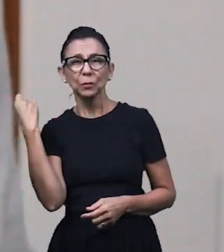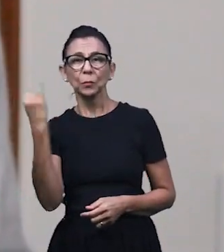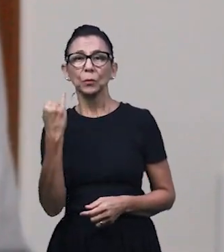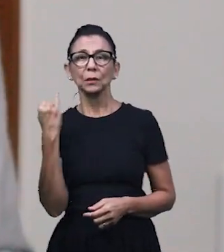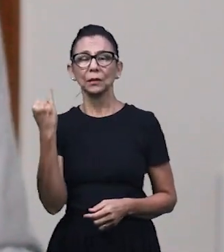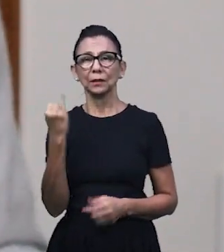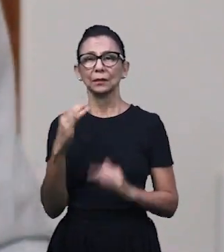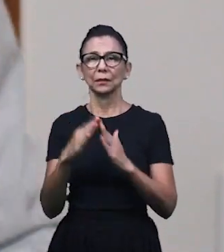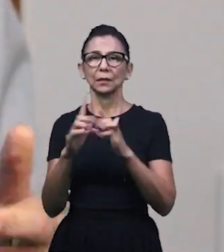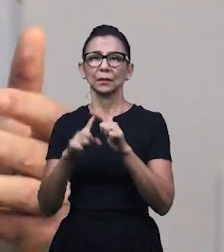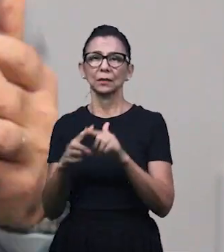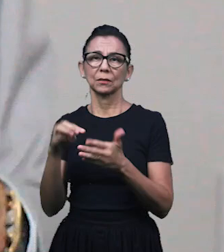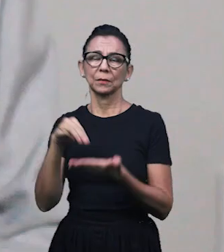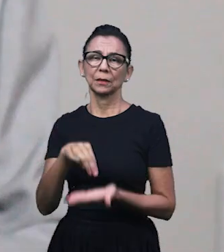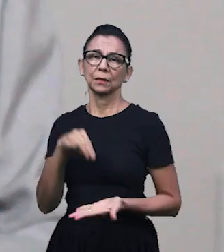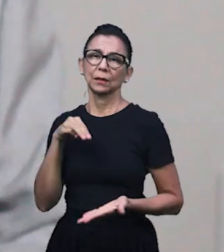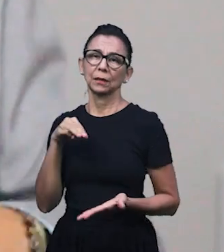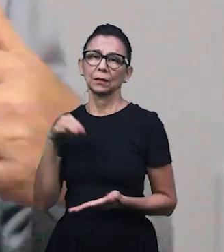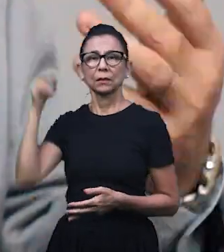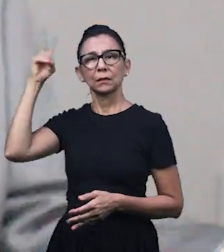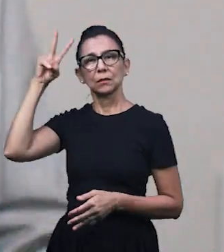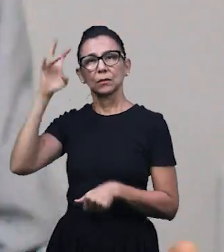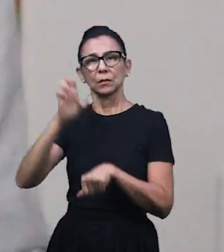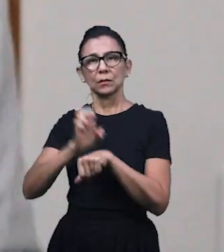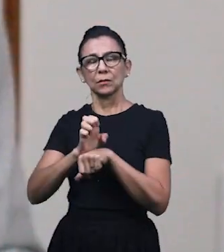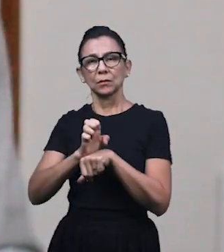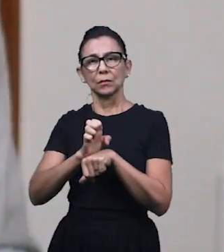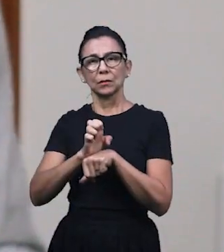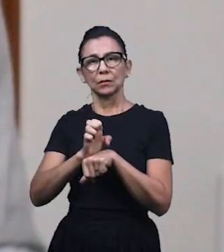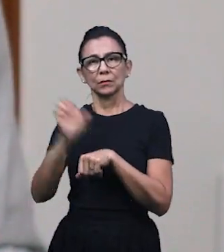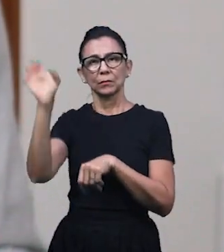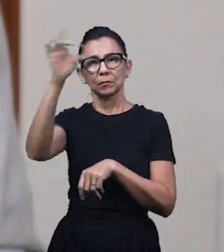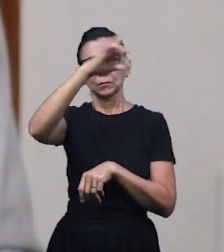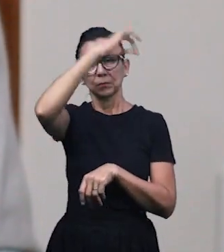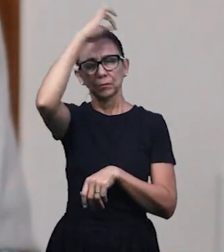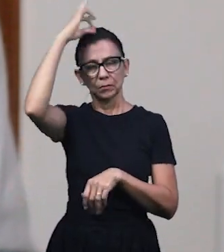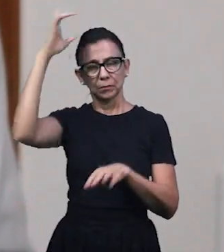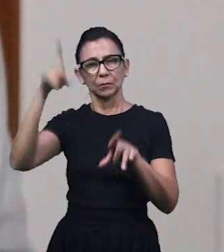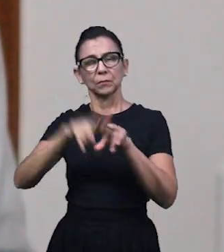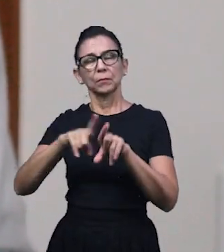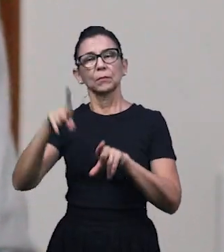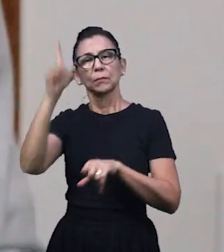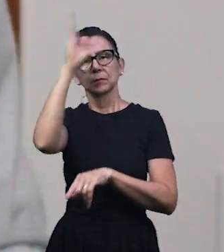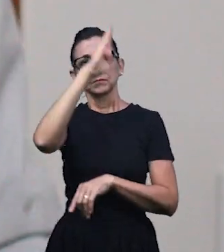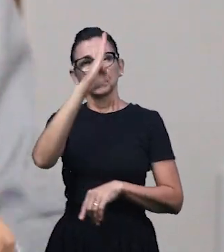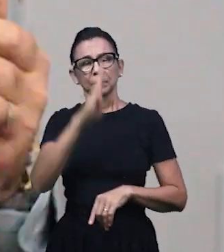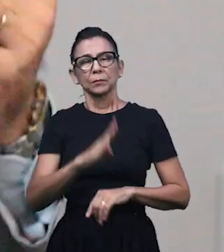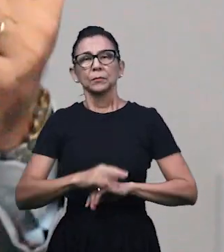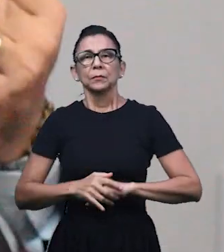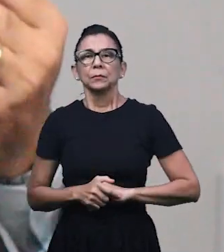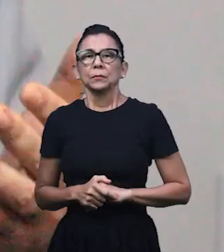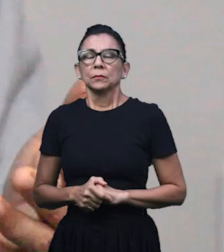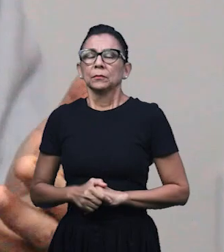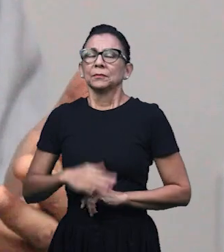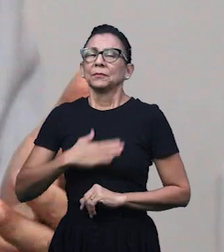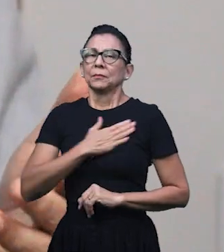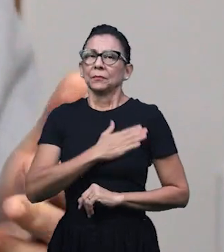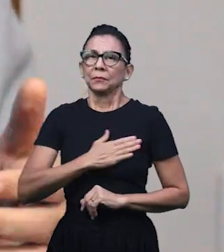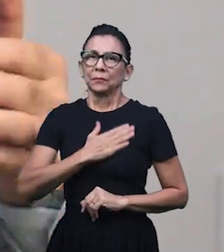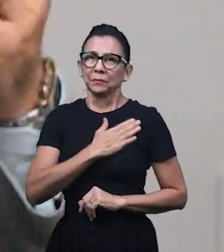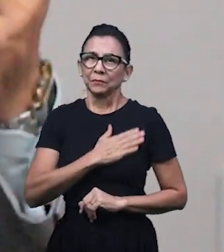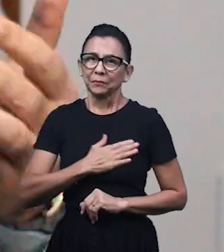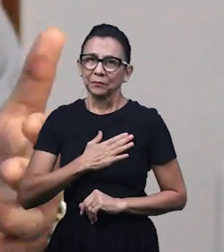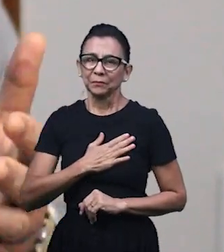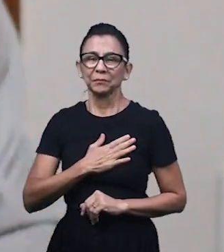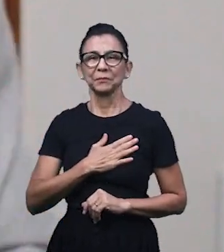Cristã Maranata na história tanto do Estado do Espírito Santo como na história do Brasil, em tudo aquilo que tem sido realizado. Tivemos o prazer de receber